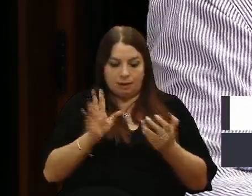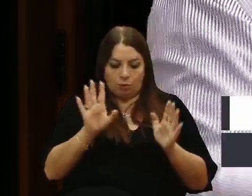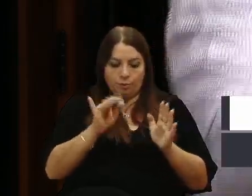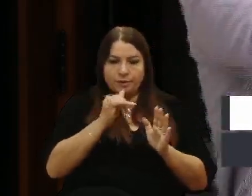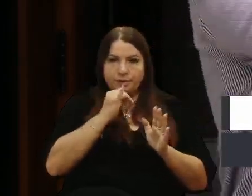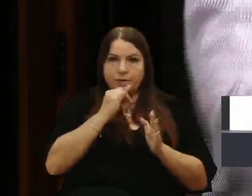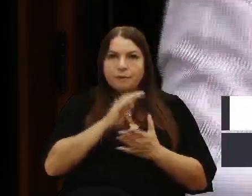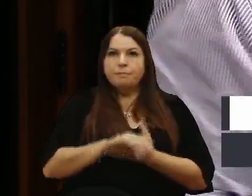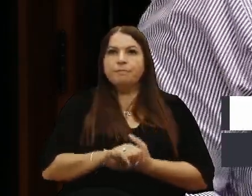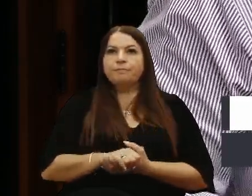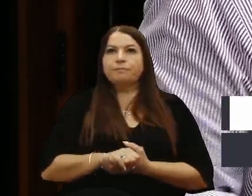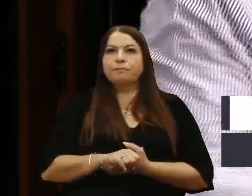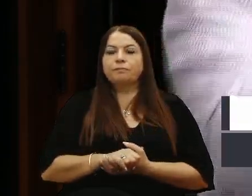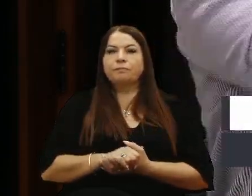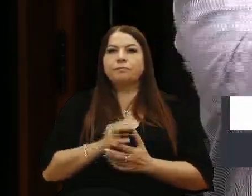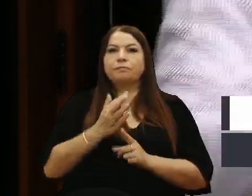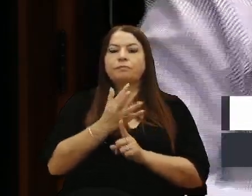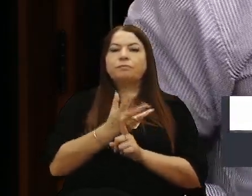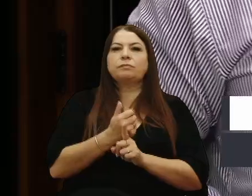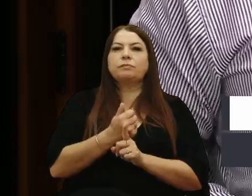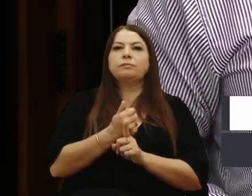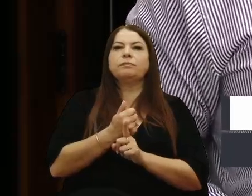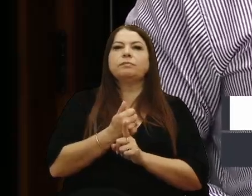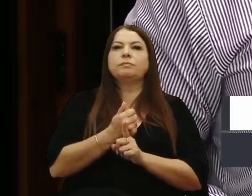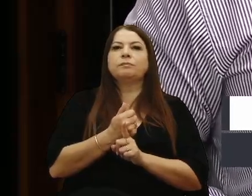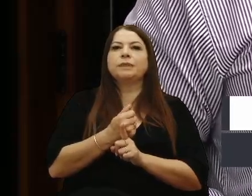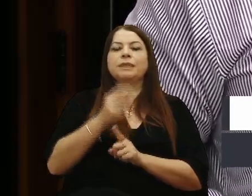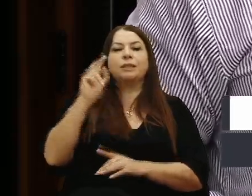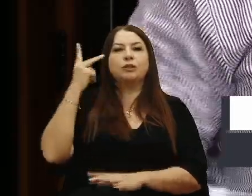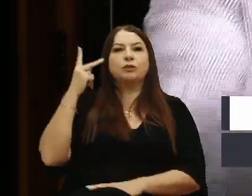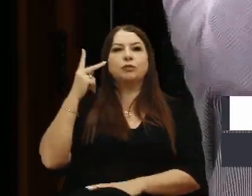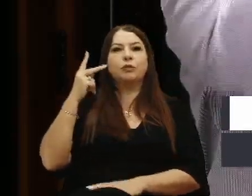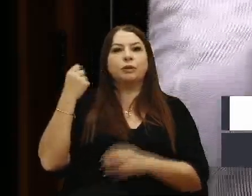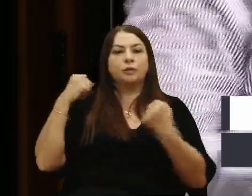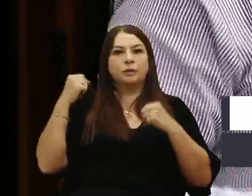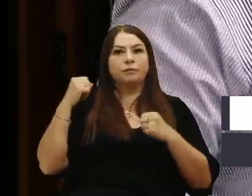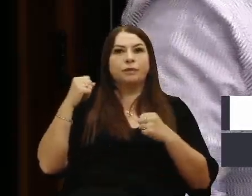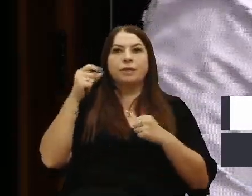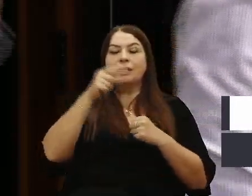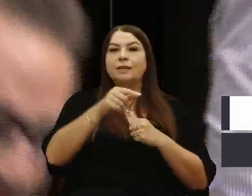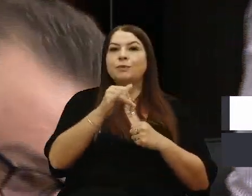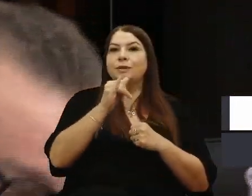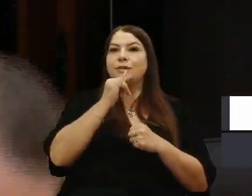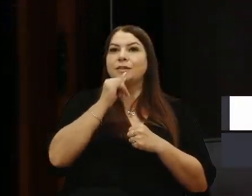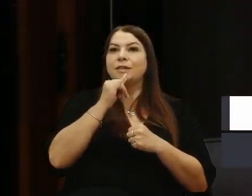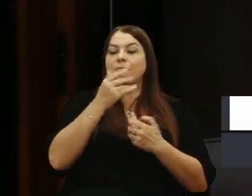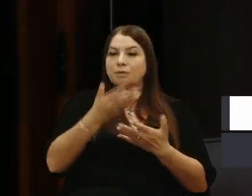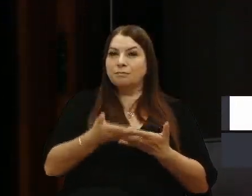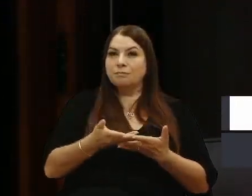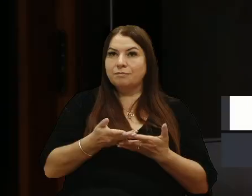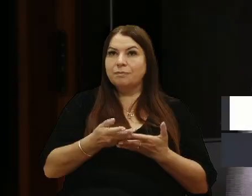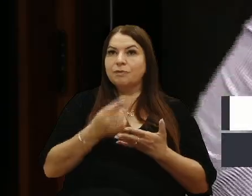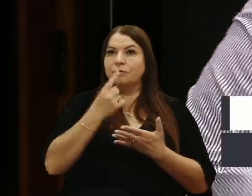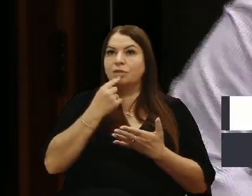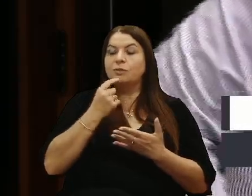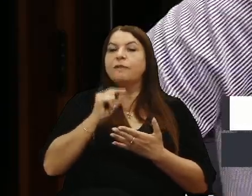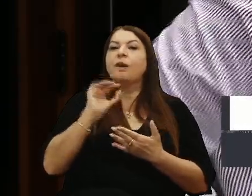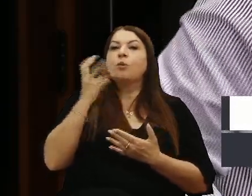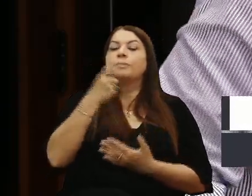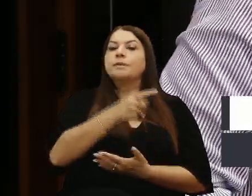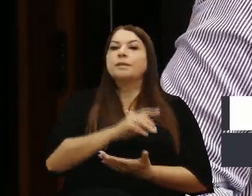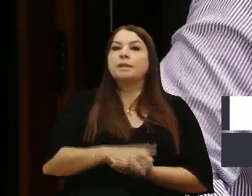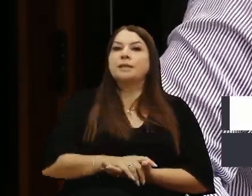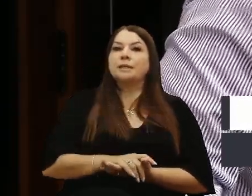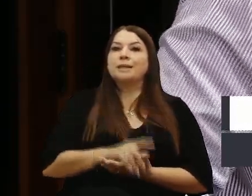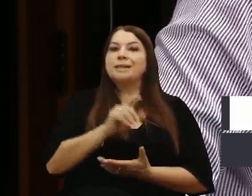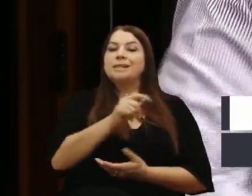exemplo hipotético. Em arte, História e Educação Física. Esse é um exemplo bem enfático, vereadora Rose. O que vai acontecer